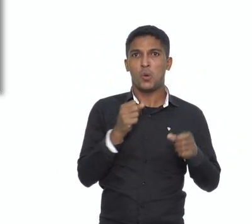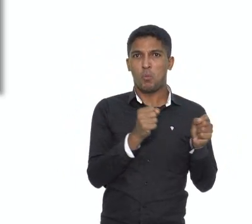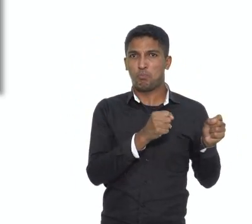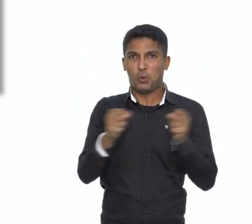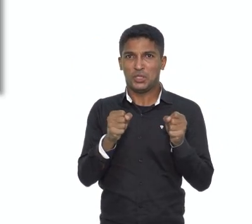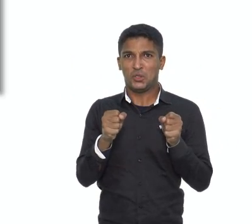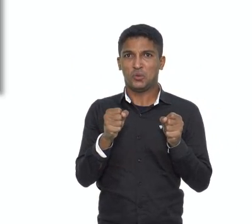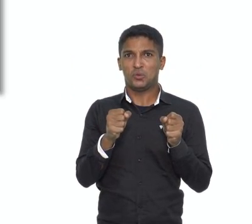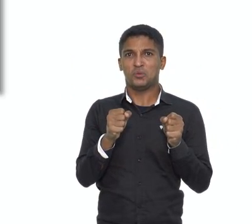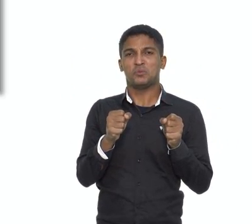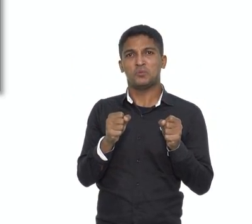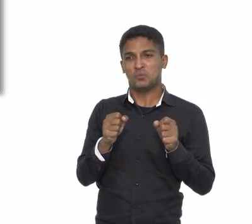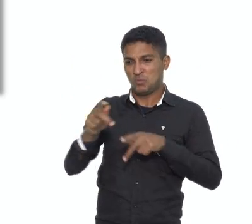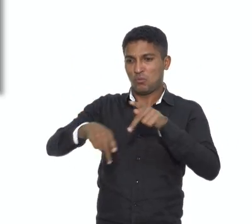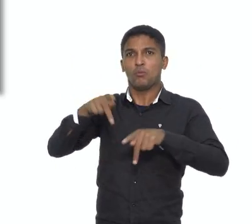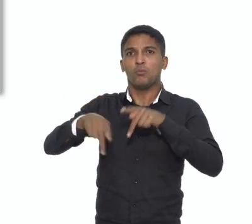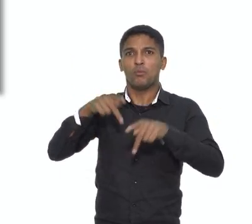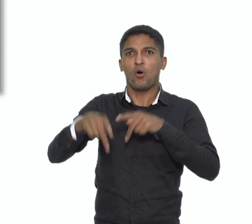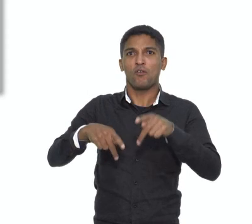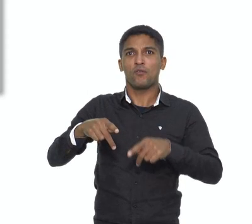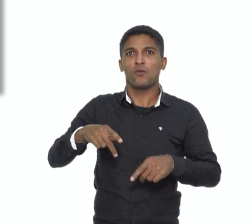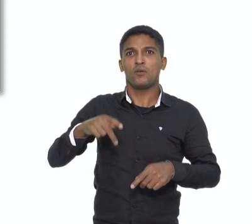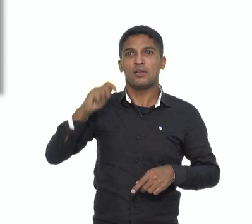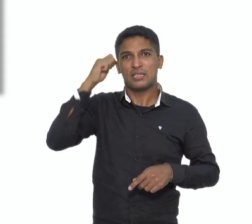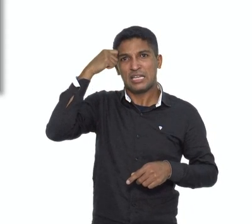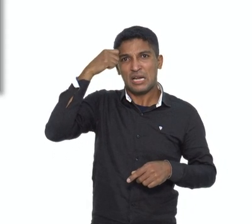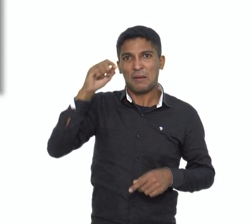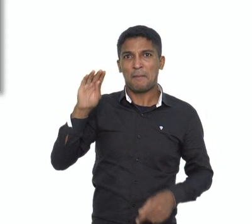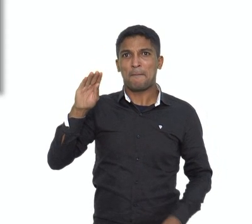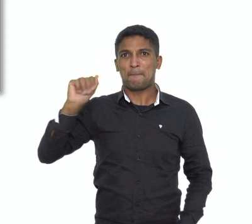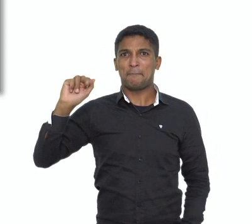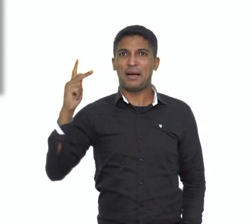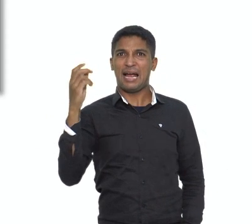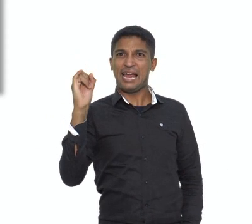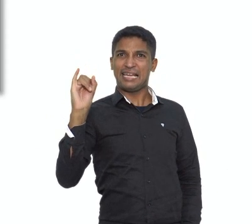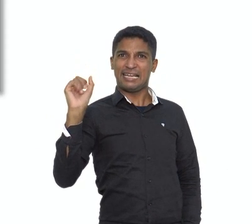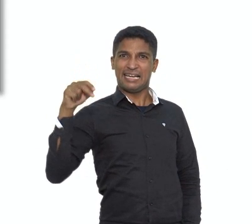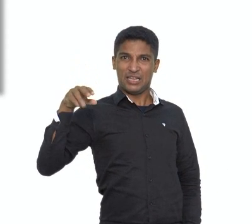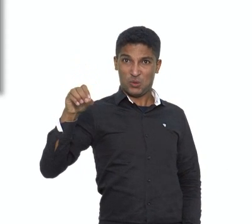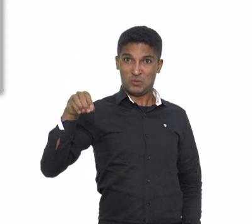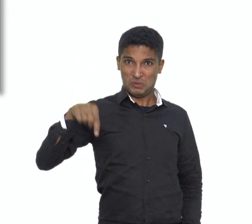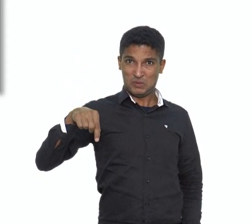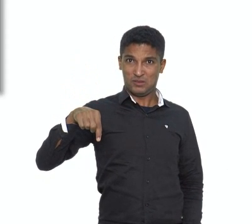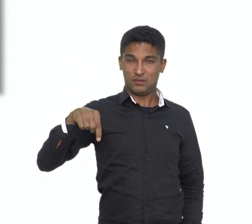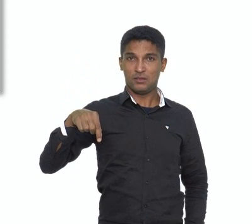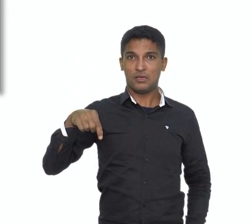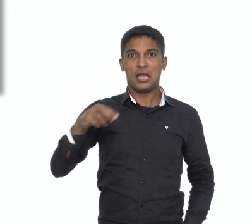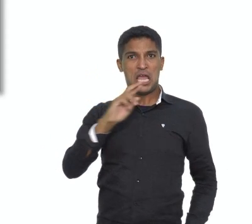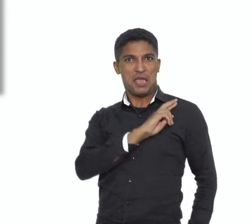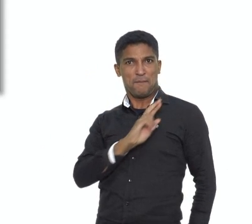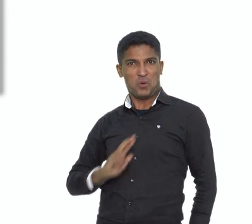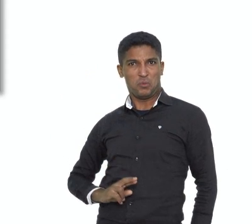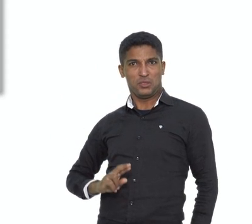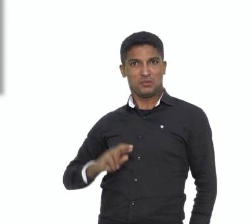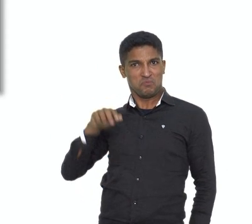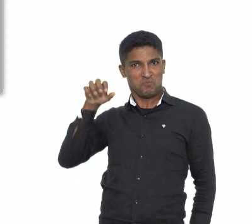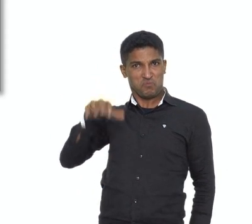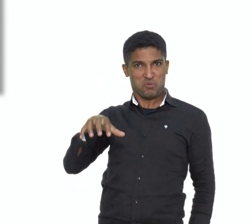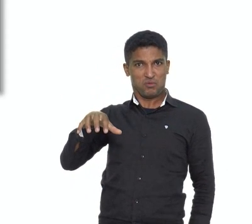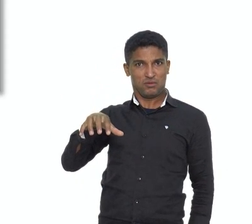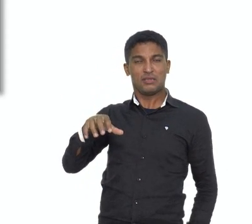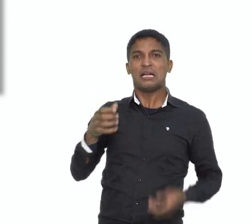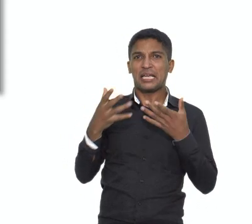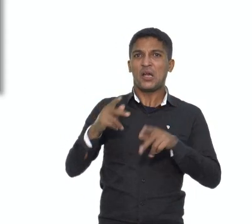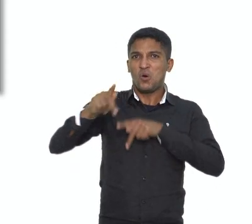povo baiense, republicano desta cidade da Bahia republicana. Quer o povo que todos